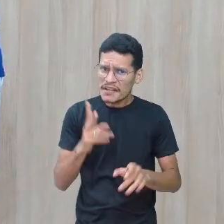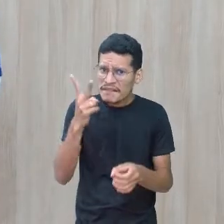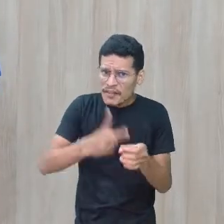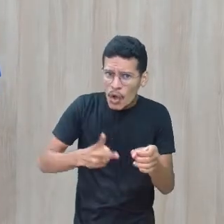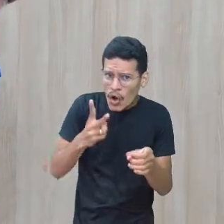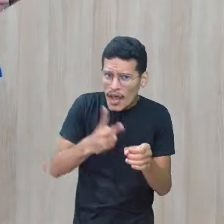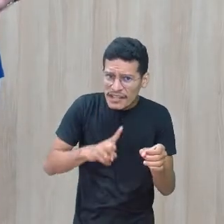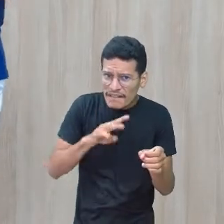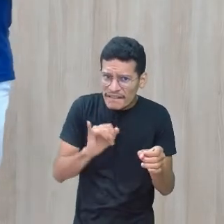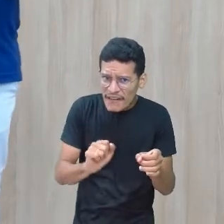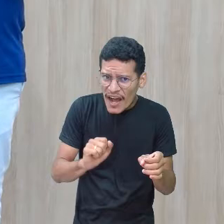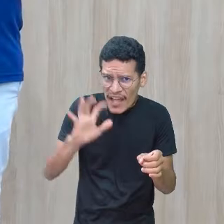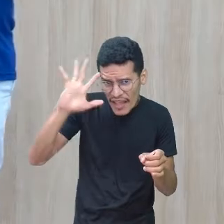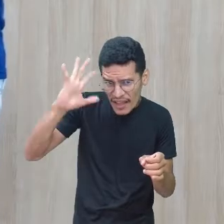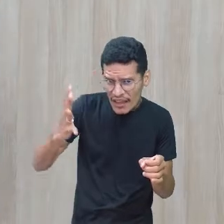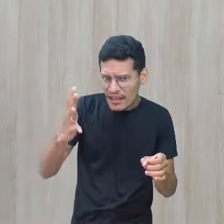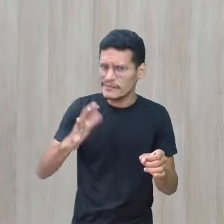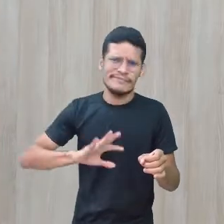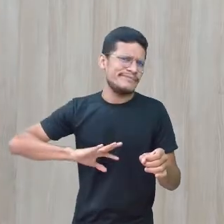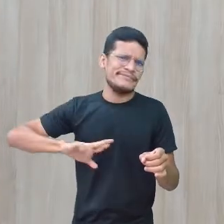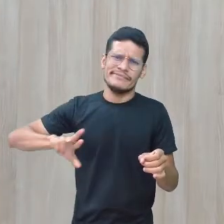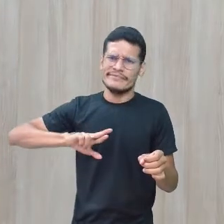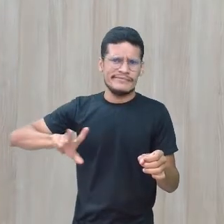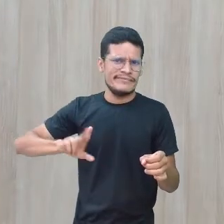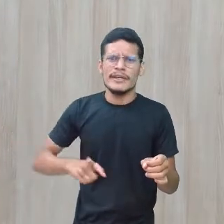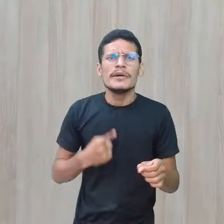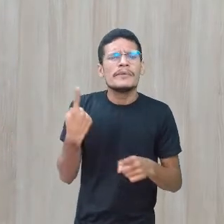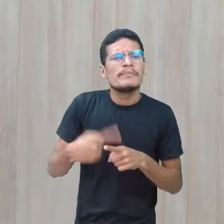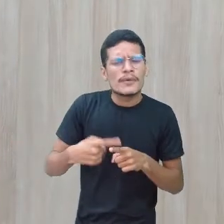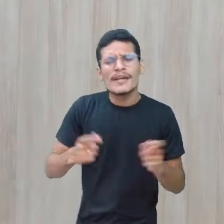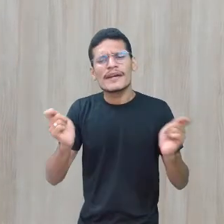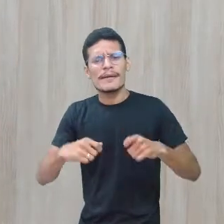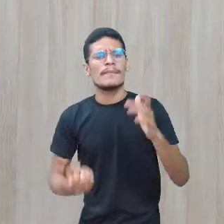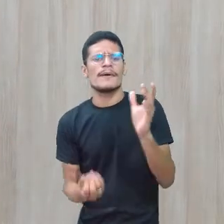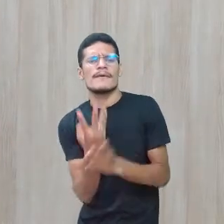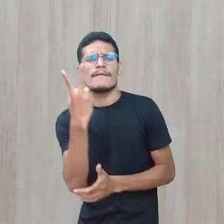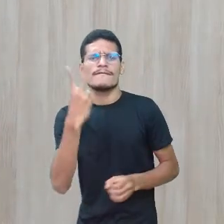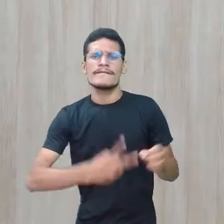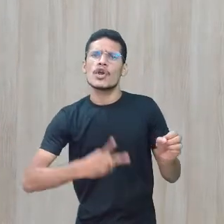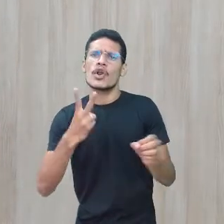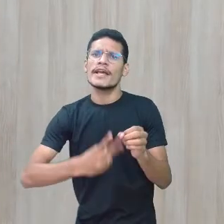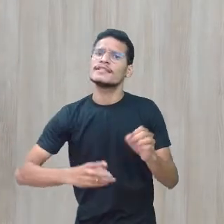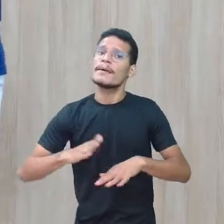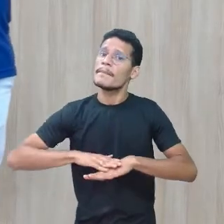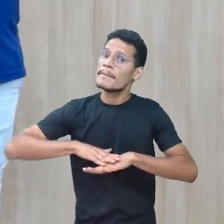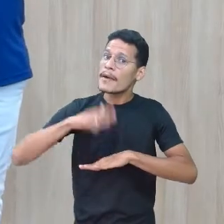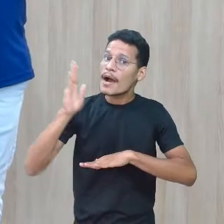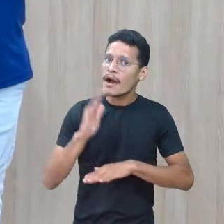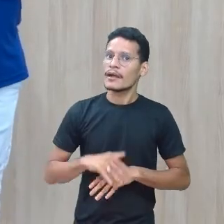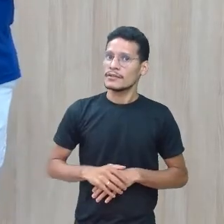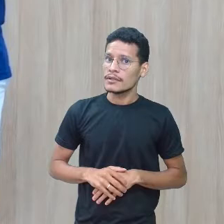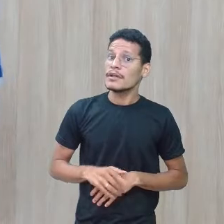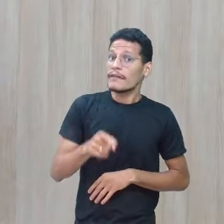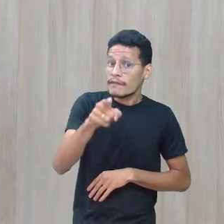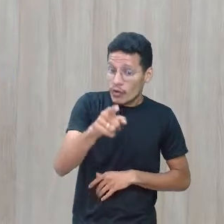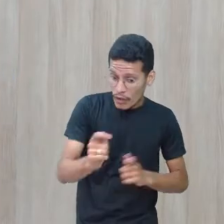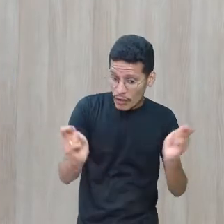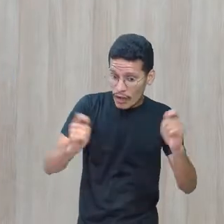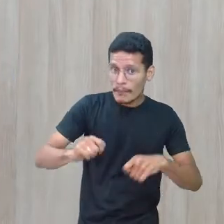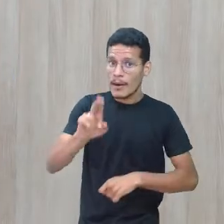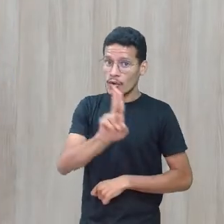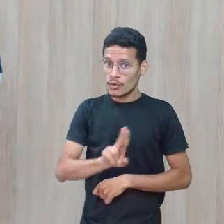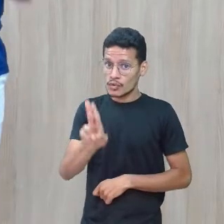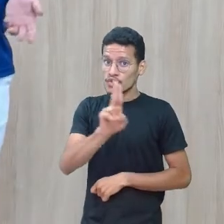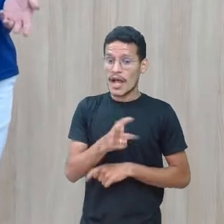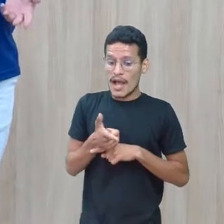violência? Não vai. Muitas vezes vai terminar gerando mais violência, certo? Porque para você utilizar uma arma, você tem que